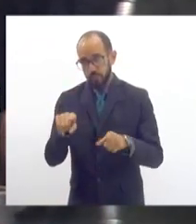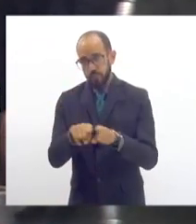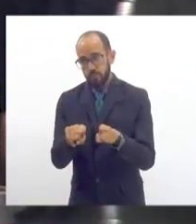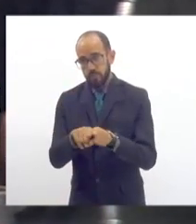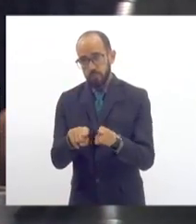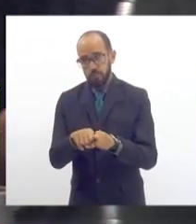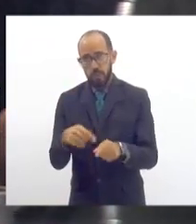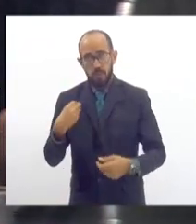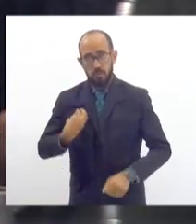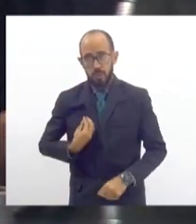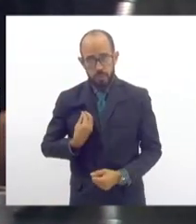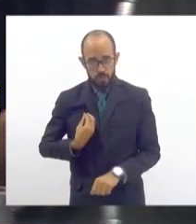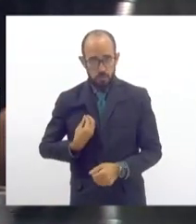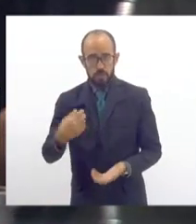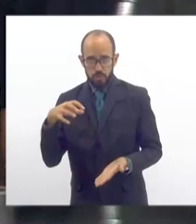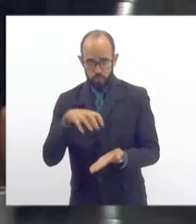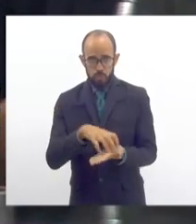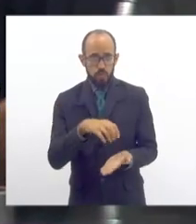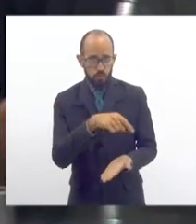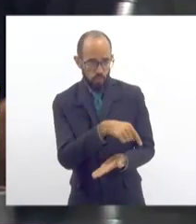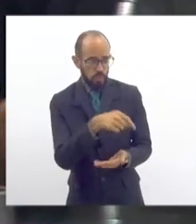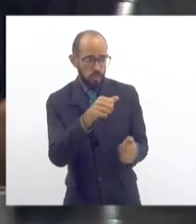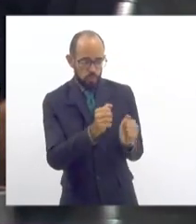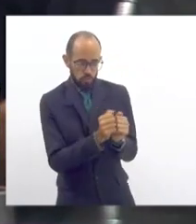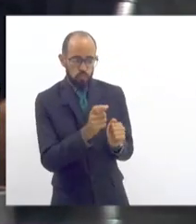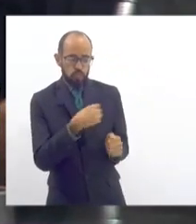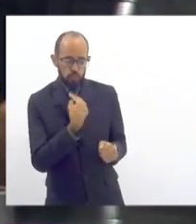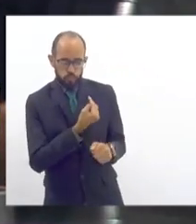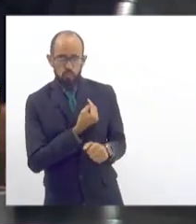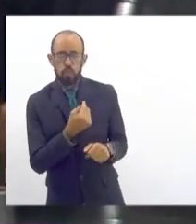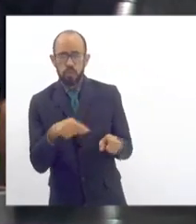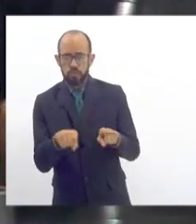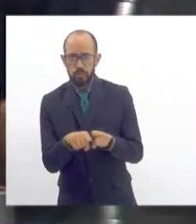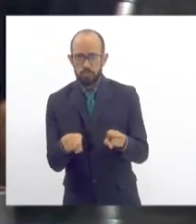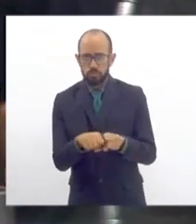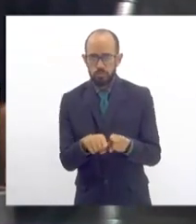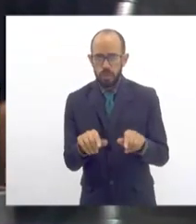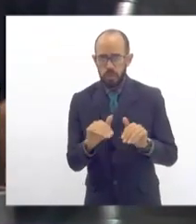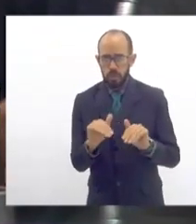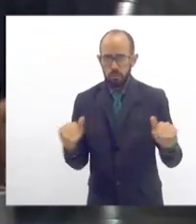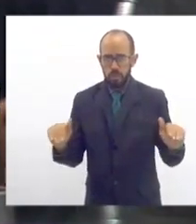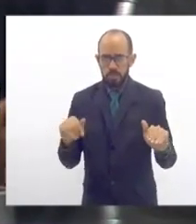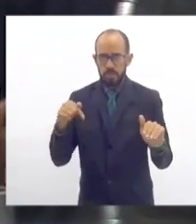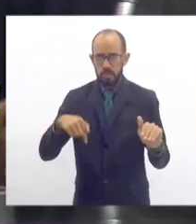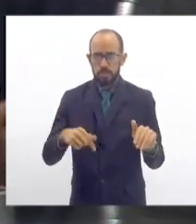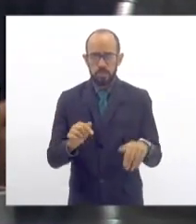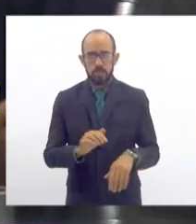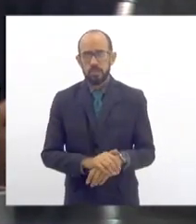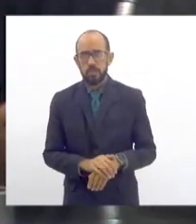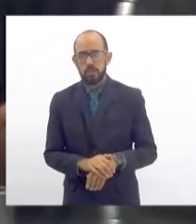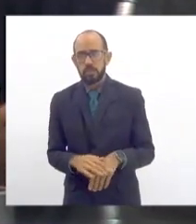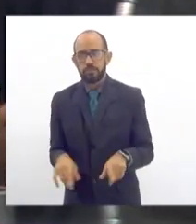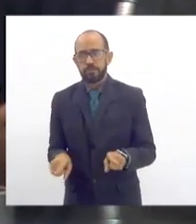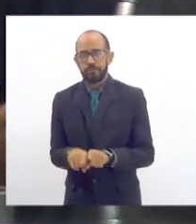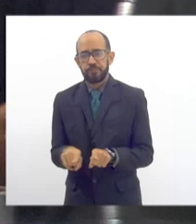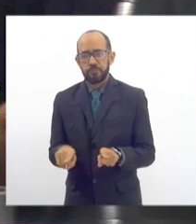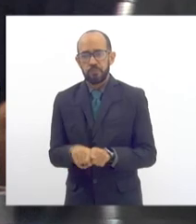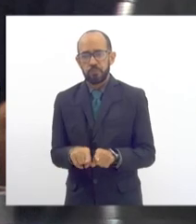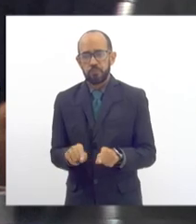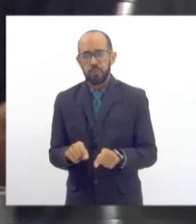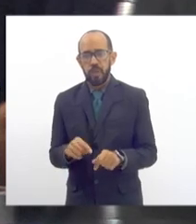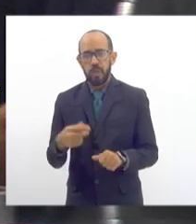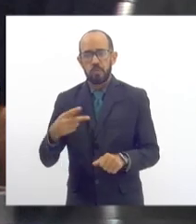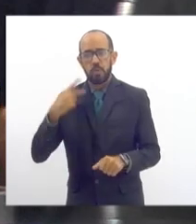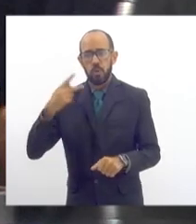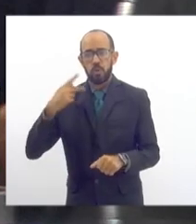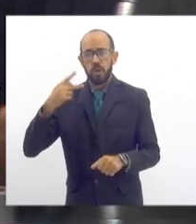da direção do órgão, que está aqui conosco, através aqui na mesa do seu diretor administrativo e aqui na nossa mesa estendida da Procuradoria